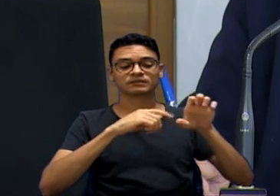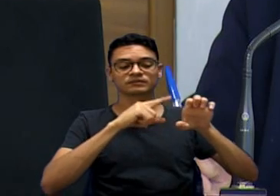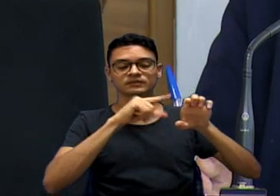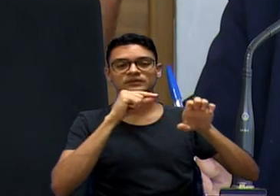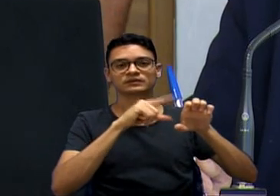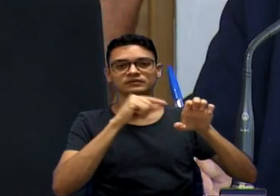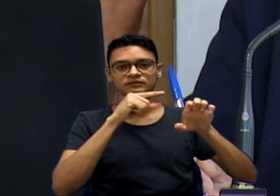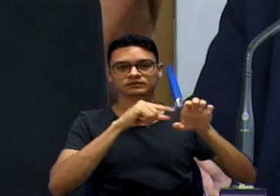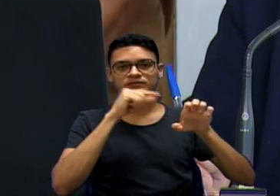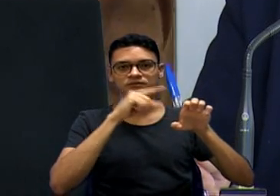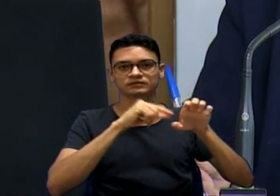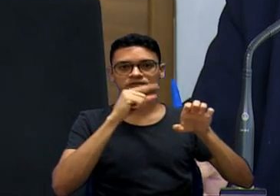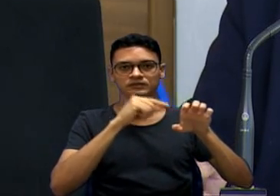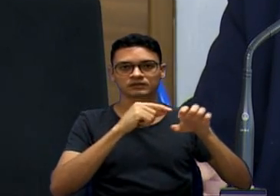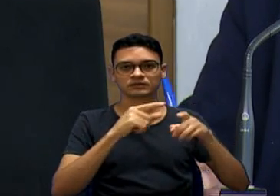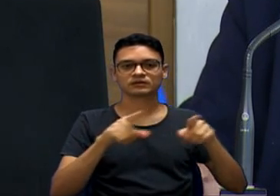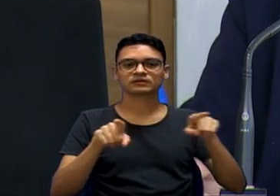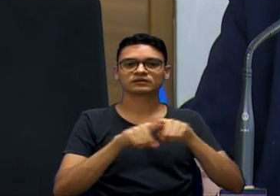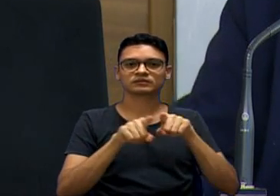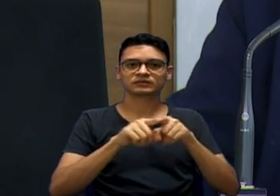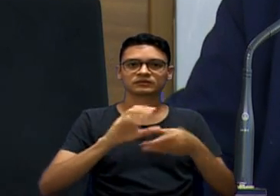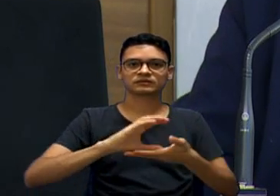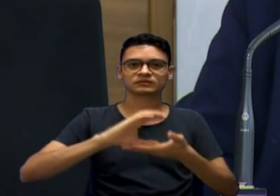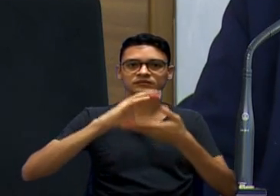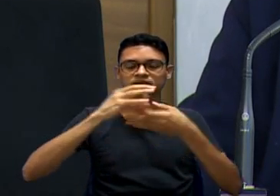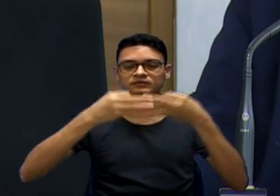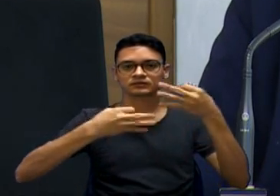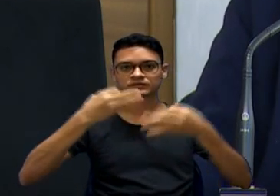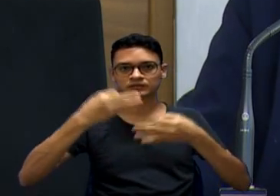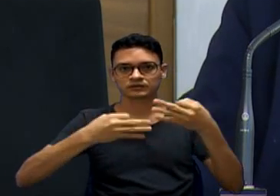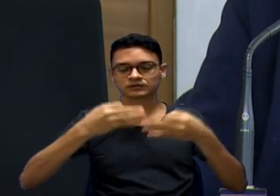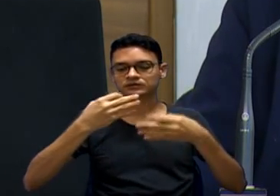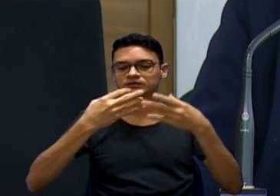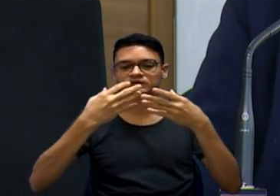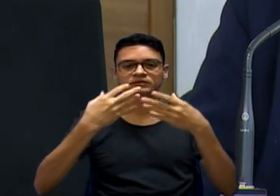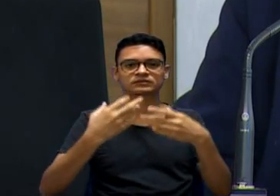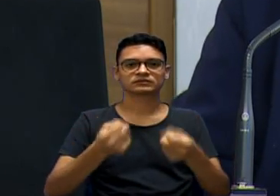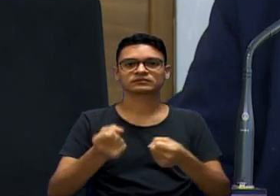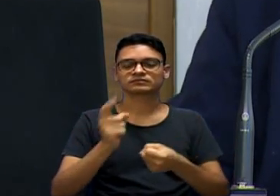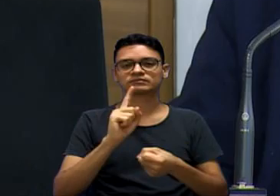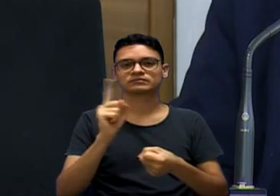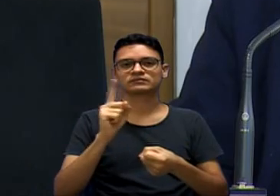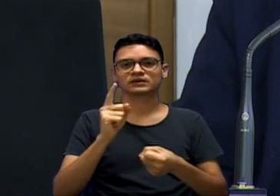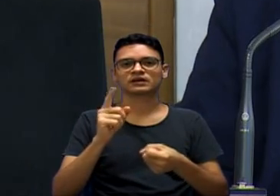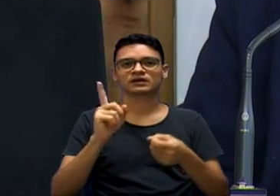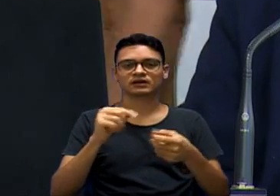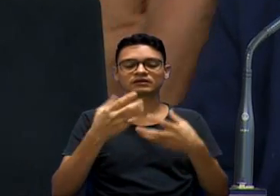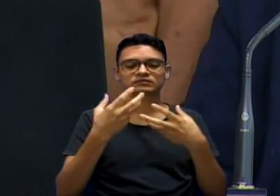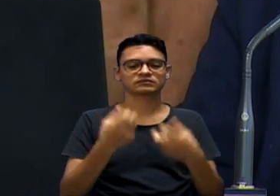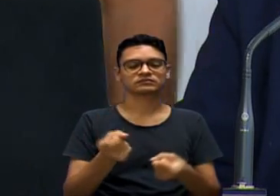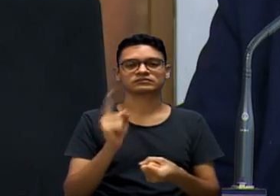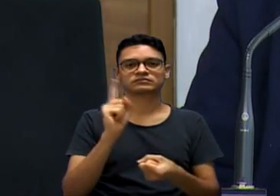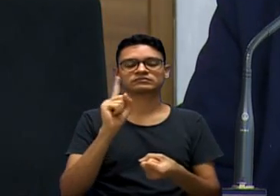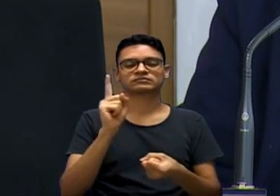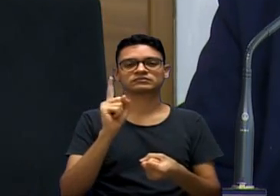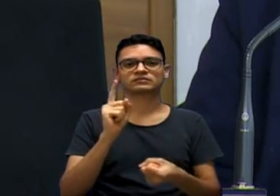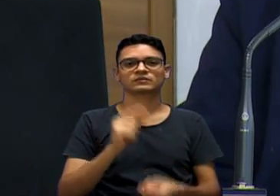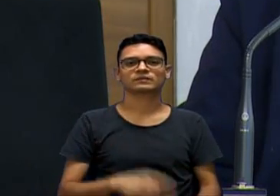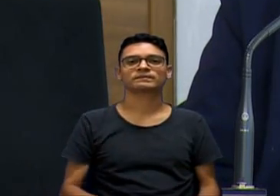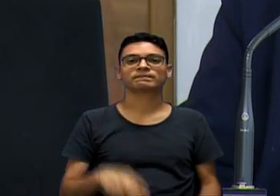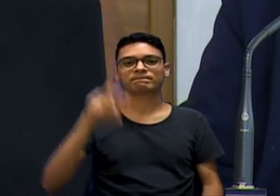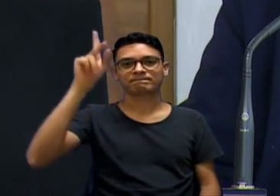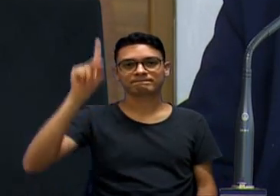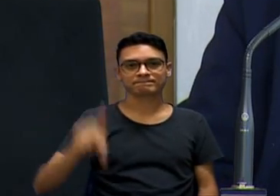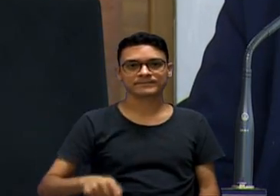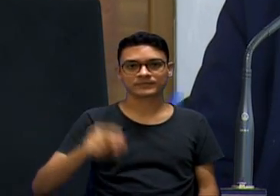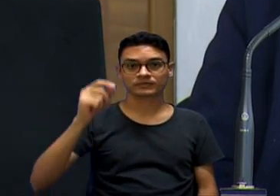Eu coloco também pela Comissão de Justiça pela rejeição. Esse é pela rejeição, né? Senhor presidente, o